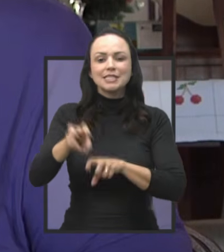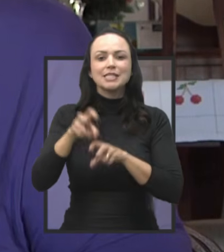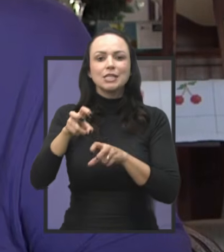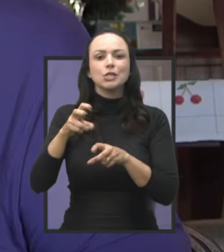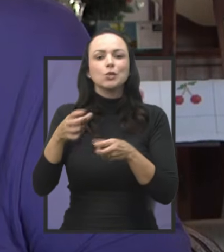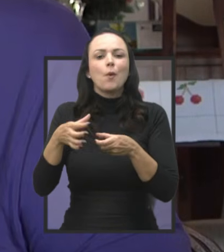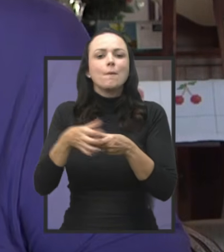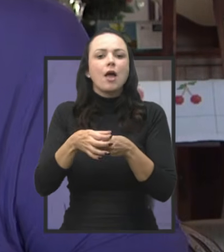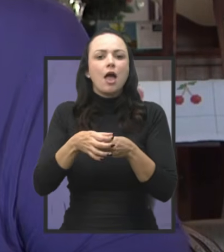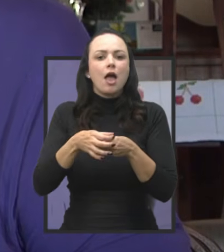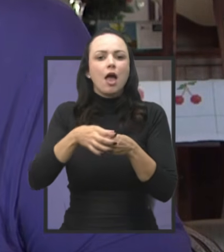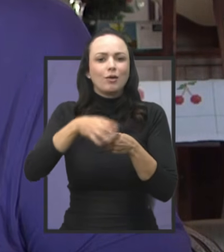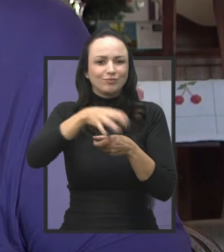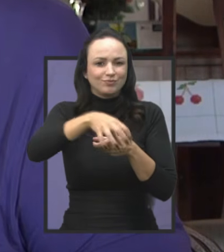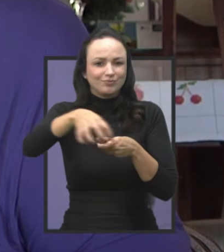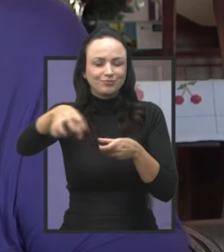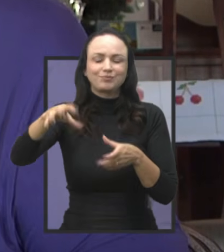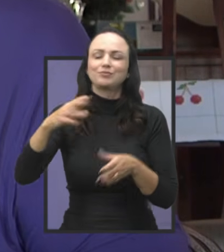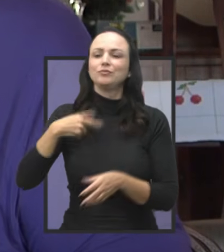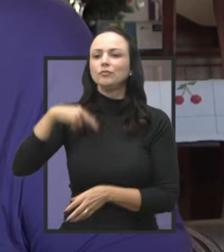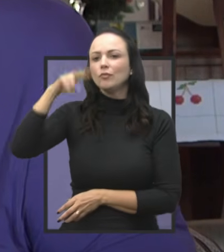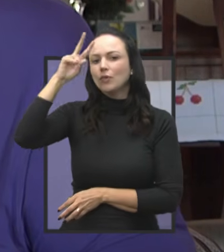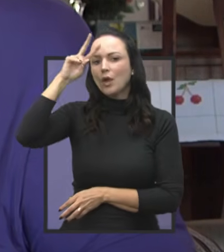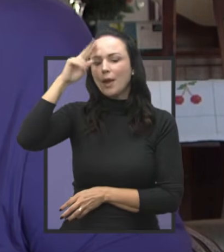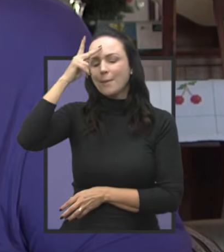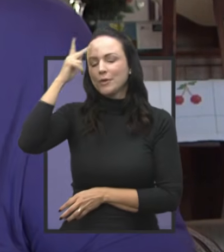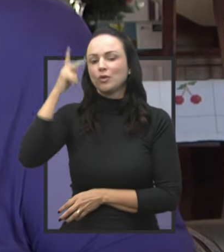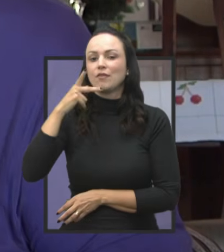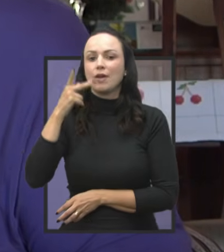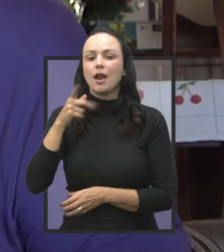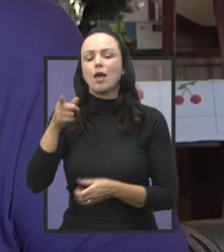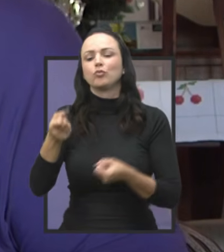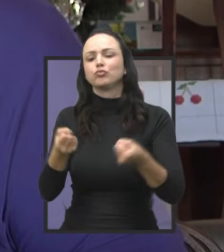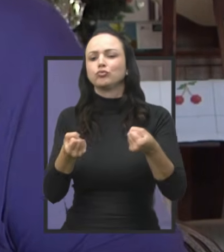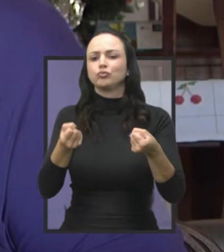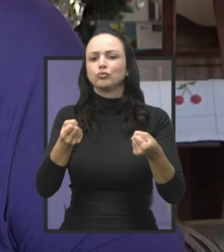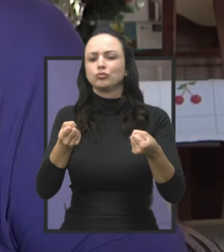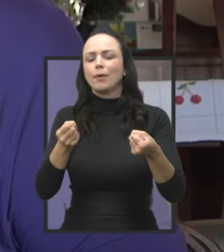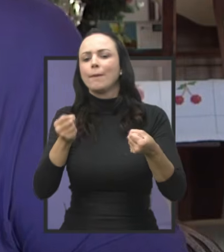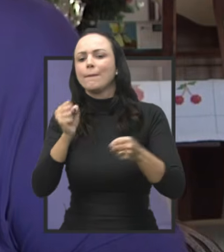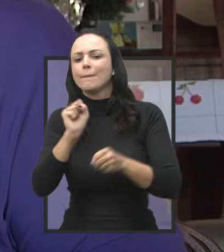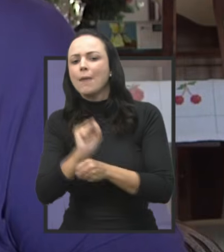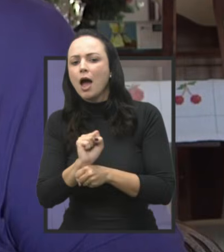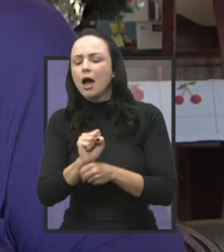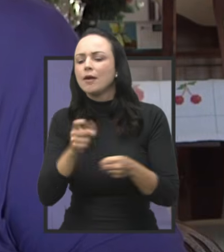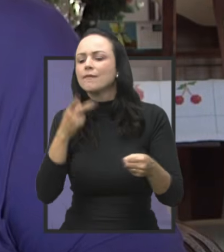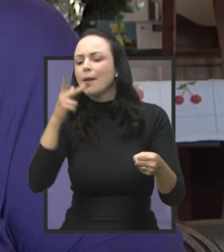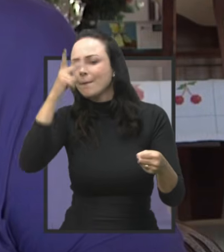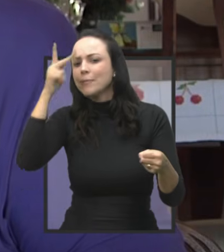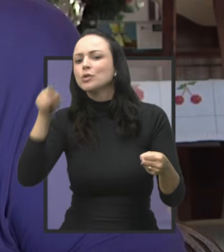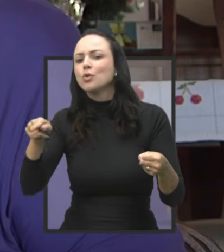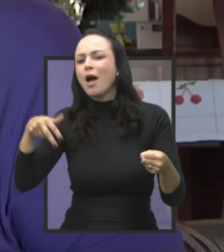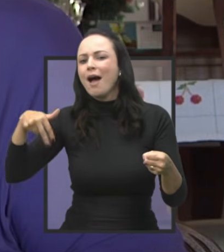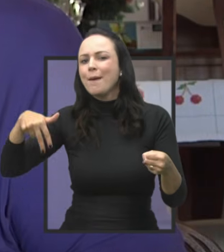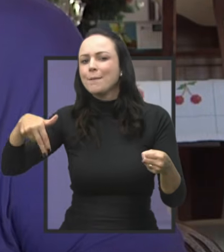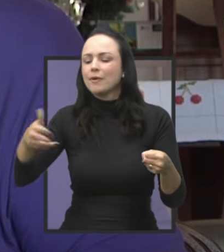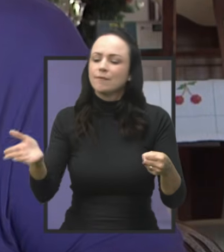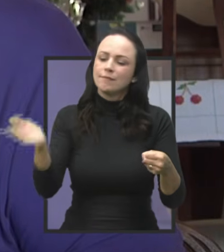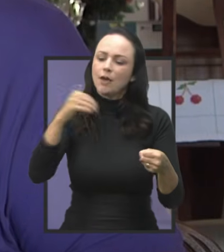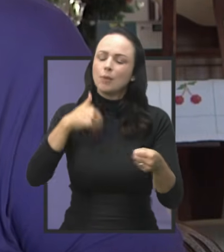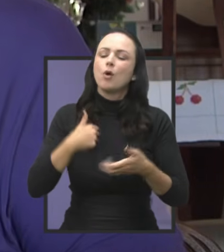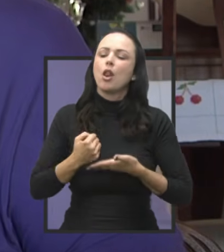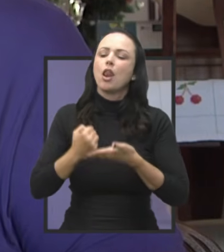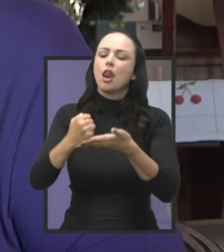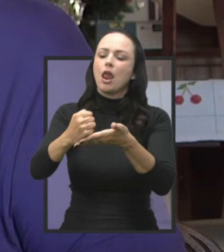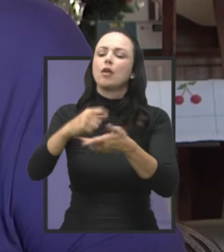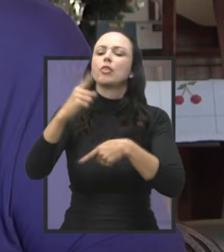sítios pequenos. E eu lembro de comentarem que ele parava o ônibus, falava para as pessoas,